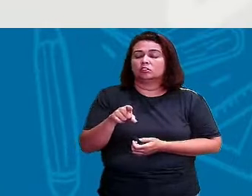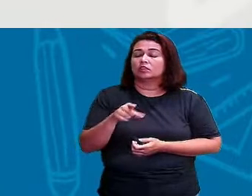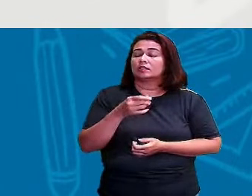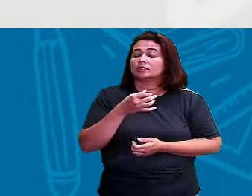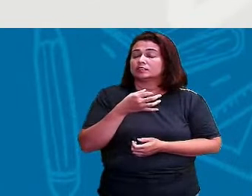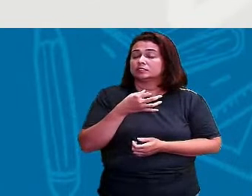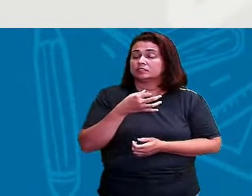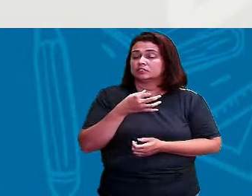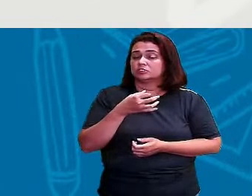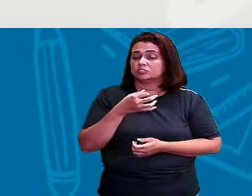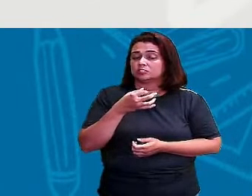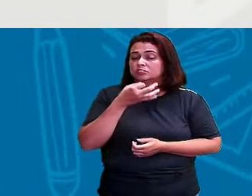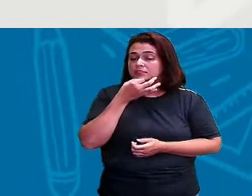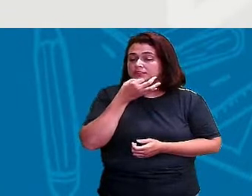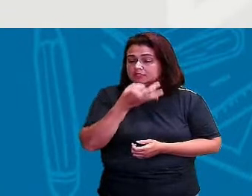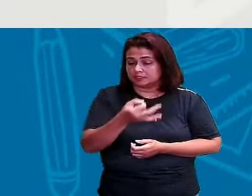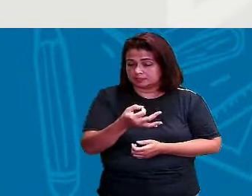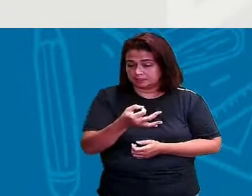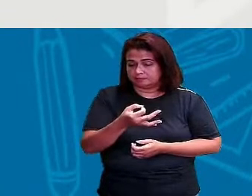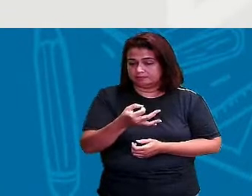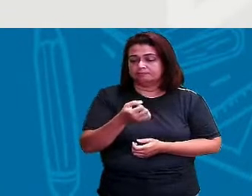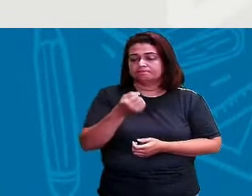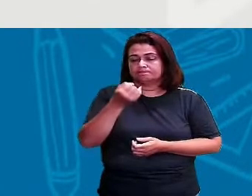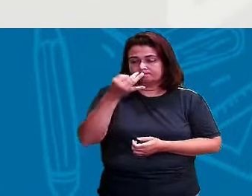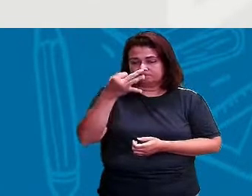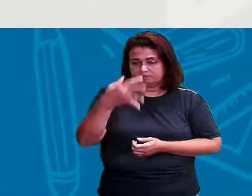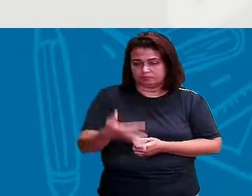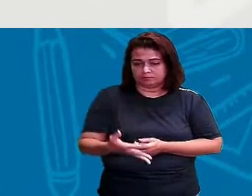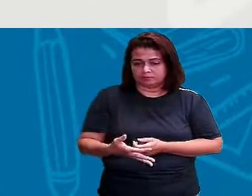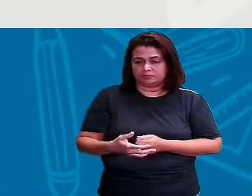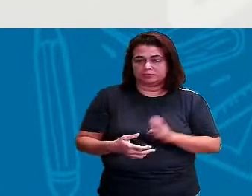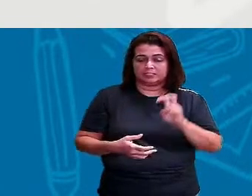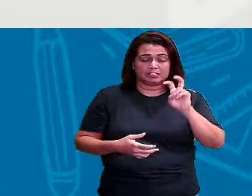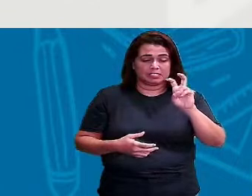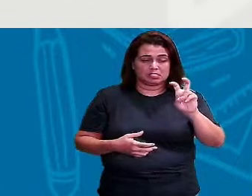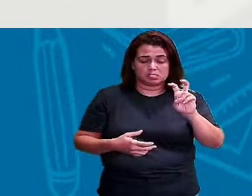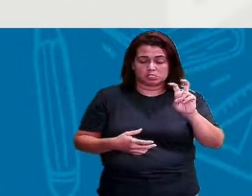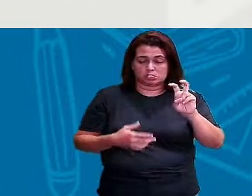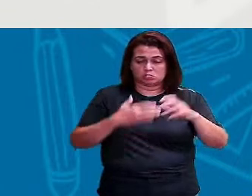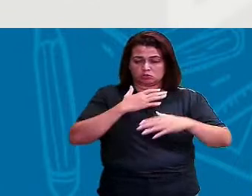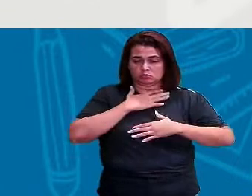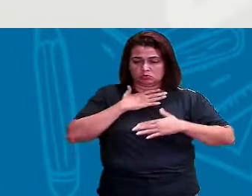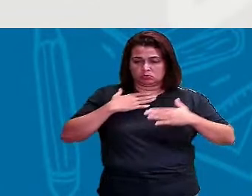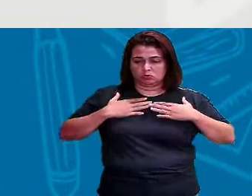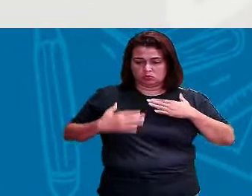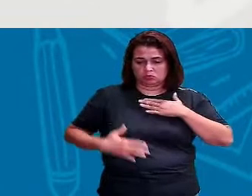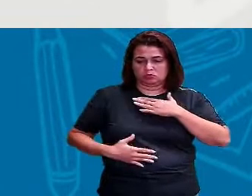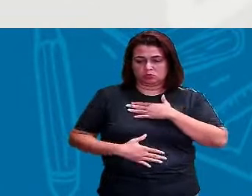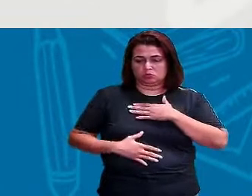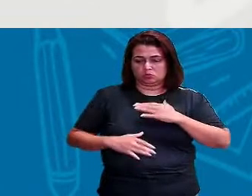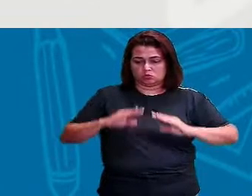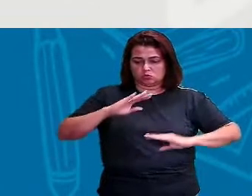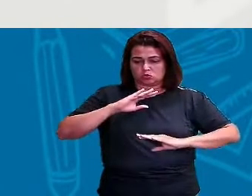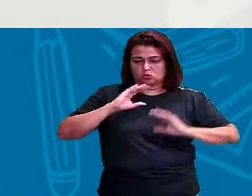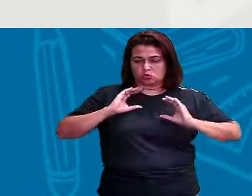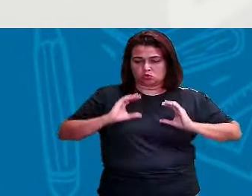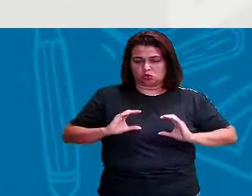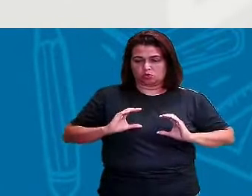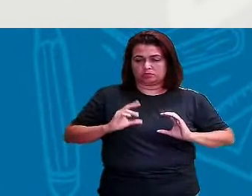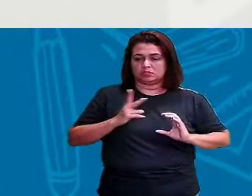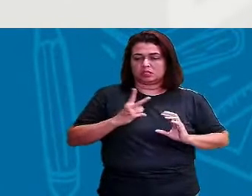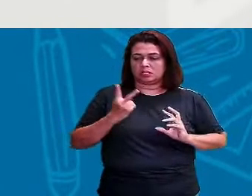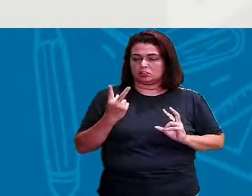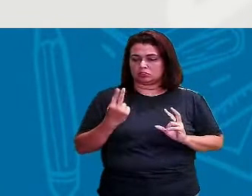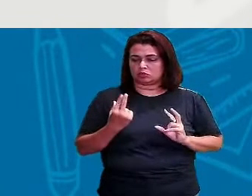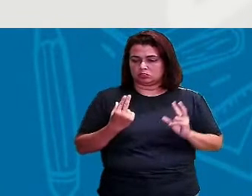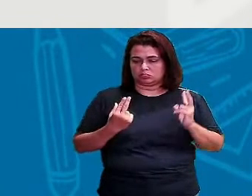Cite, ou seja, diga 5 partes do nosso corpo que existem em pares.